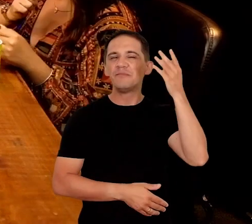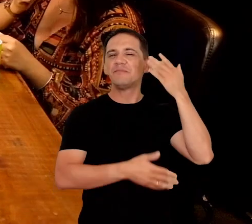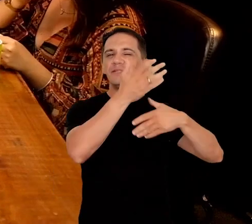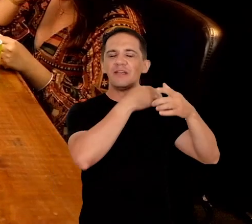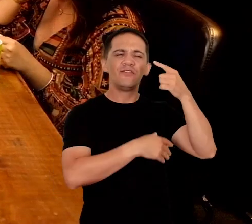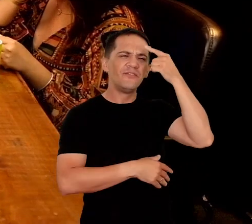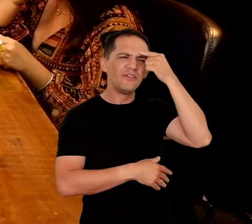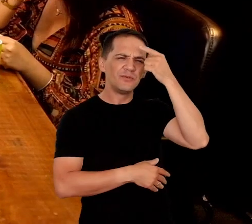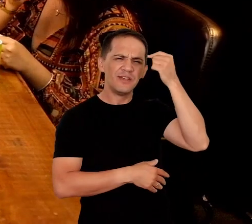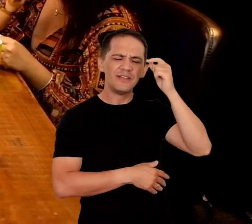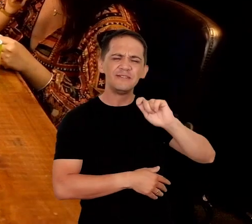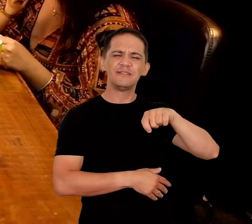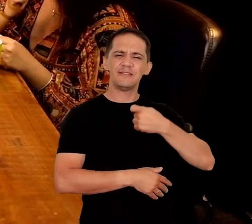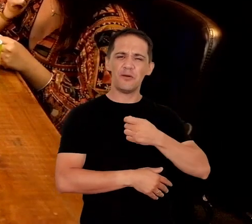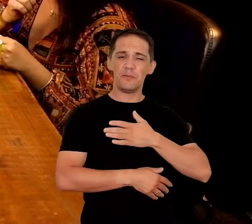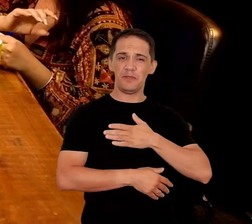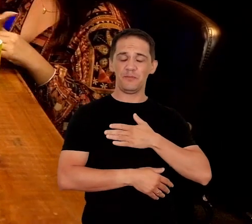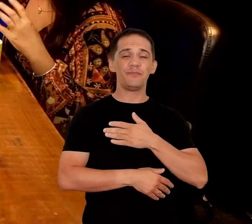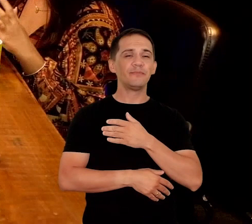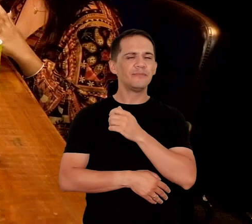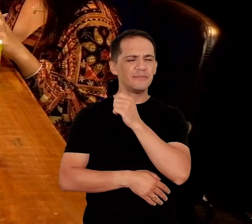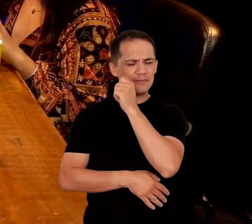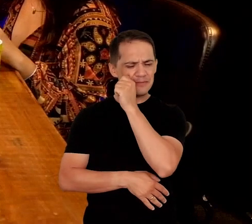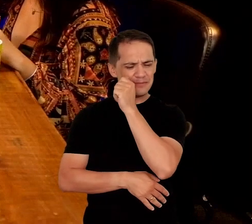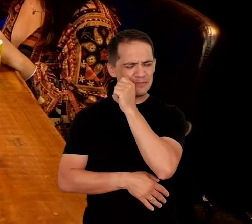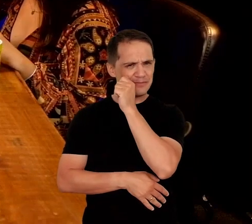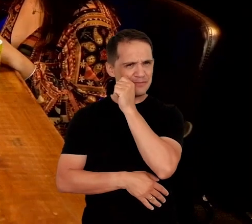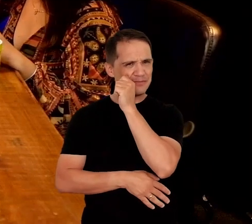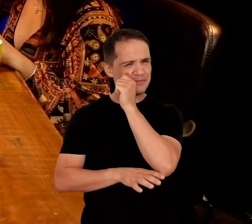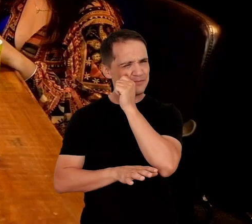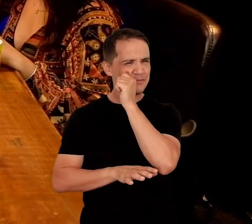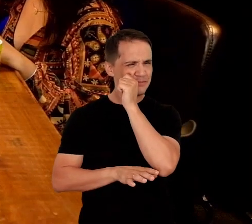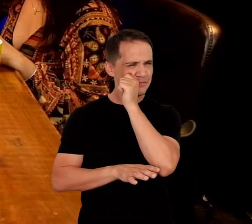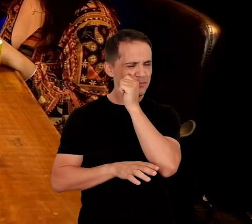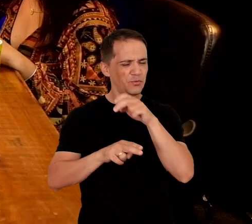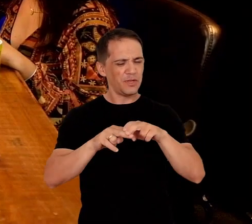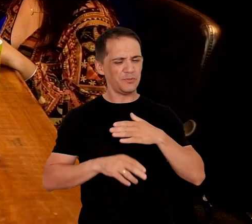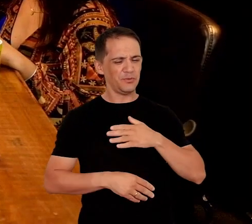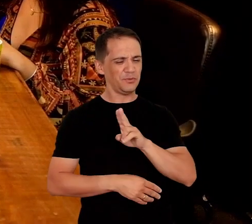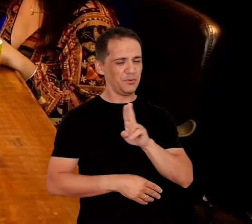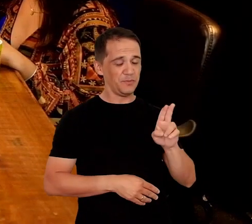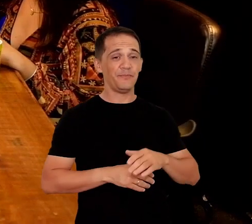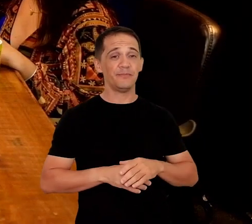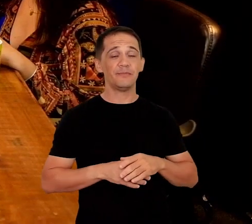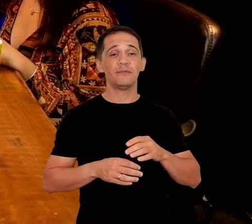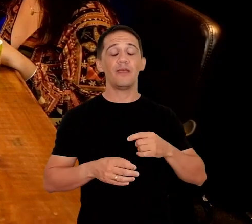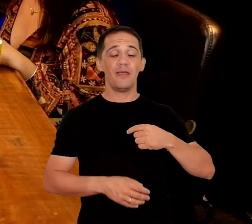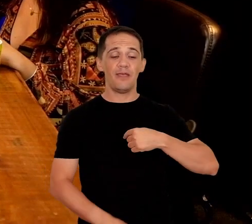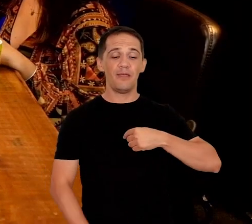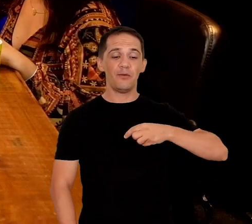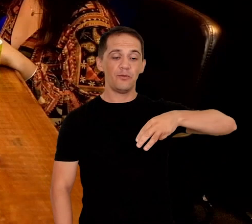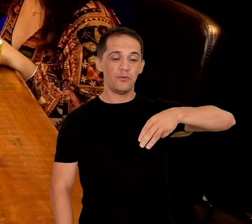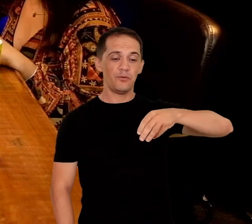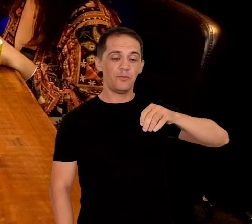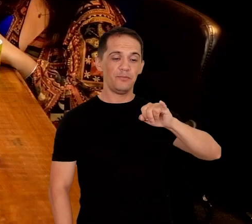acho que era a letra A e a minha pinta aqui do rosto. Era alguma coisa... Provavelmente. O meu é a letra M, aqui. Esse minha pintinha